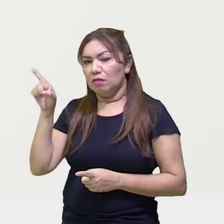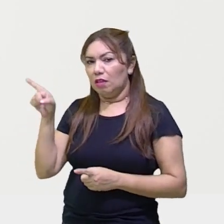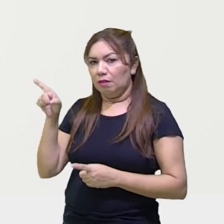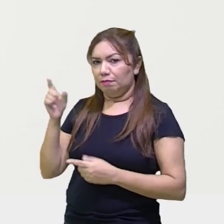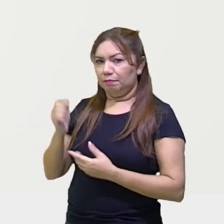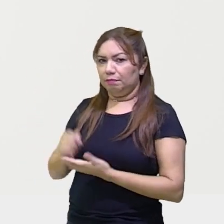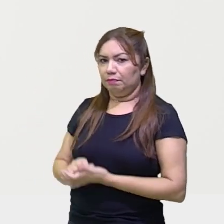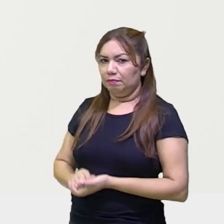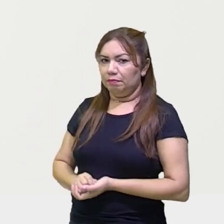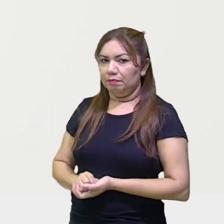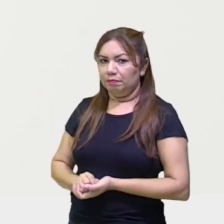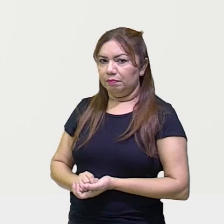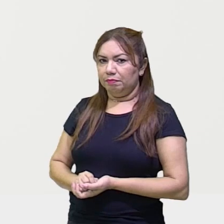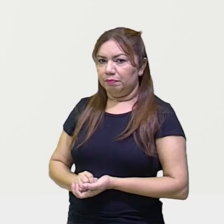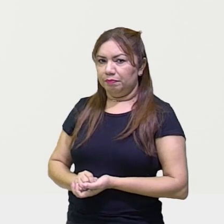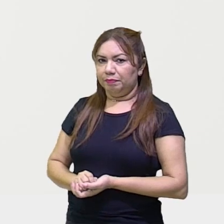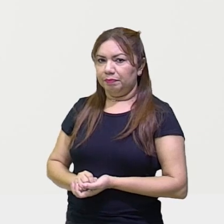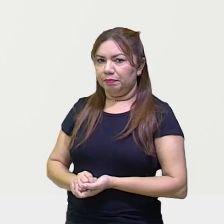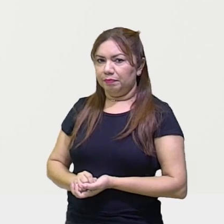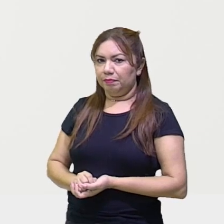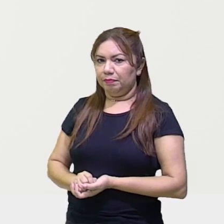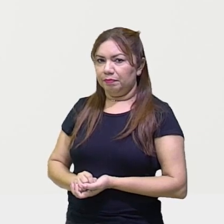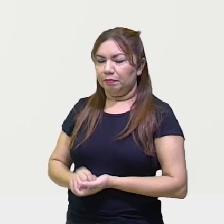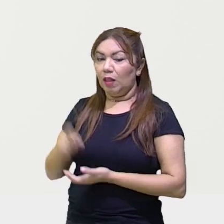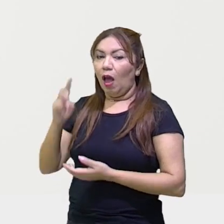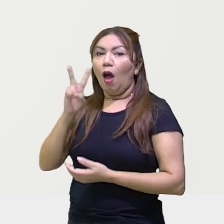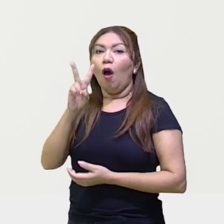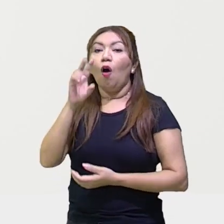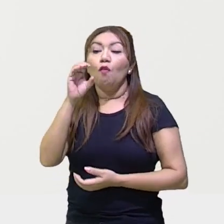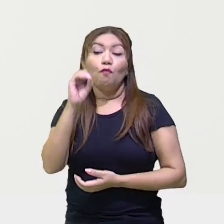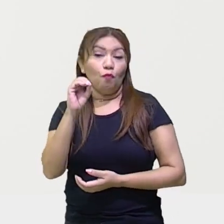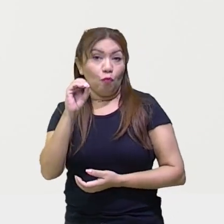Deixa eu pegar aqui e vamos lá.